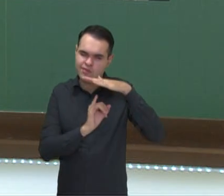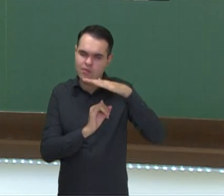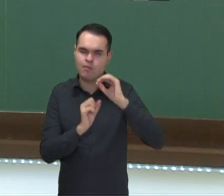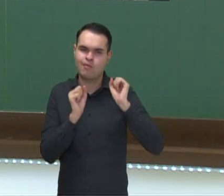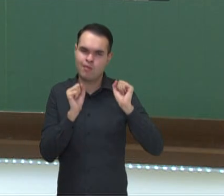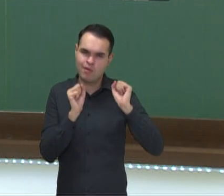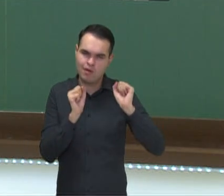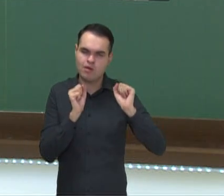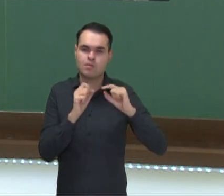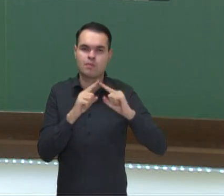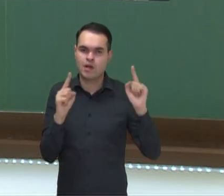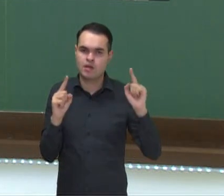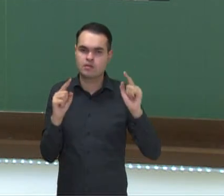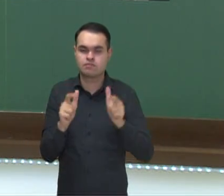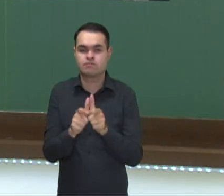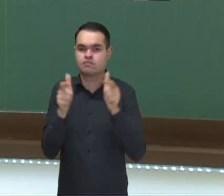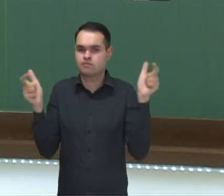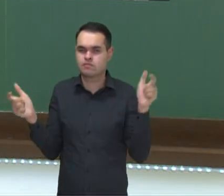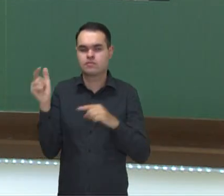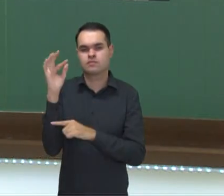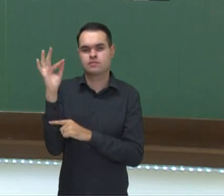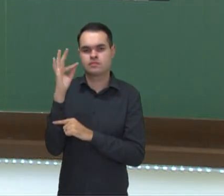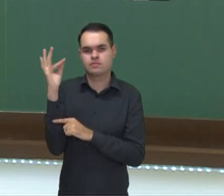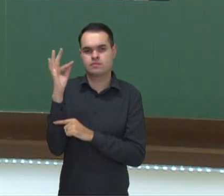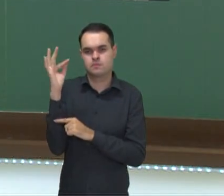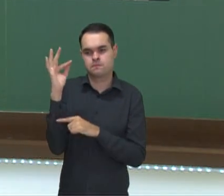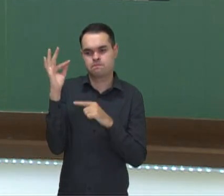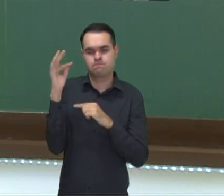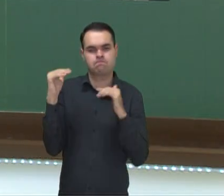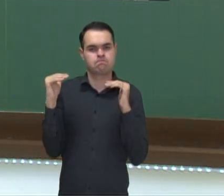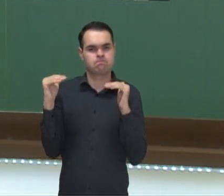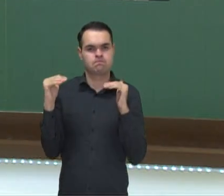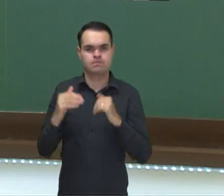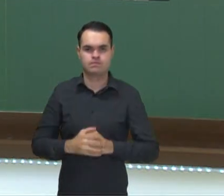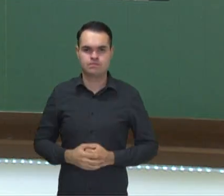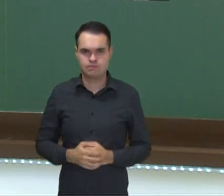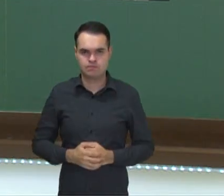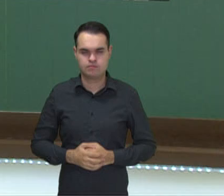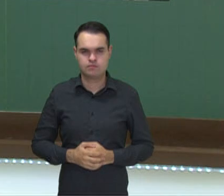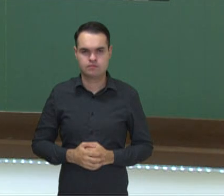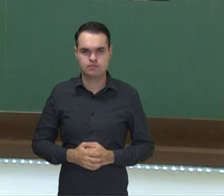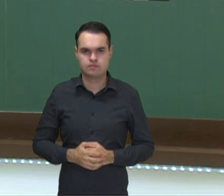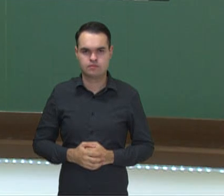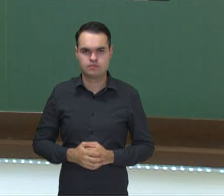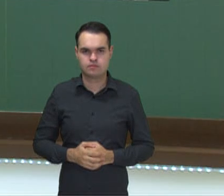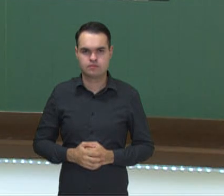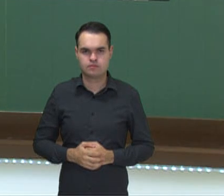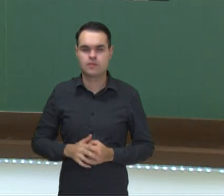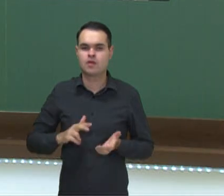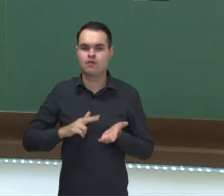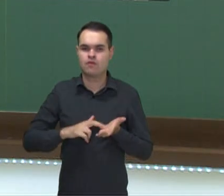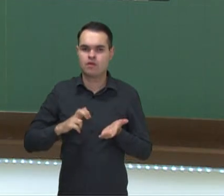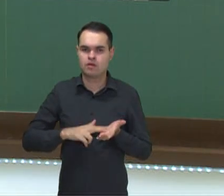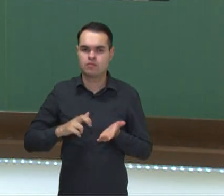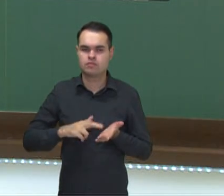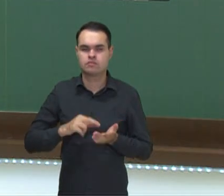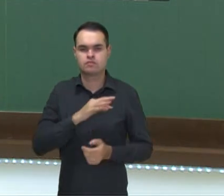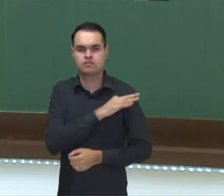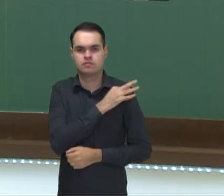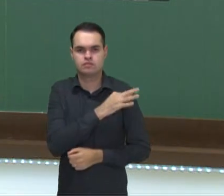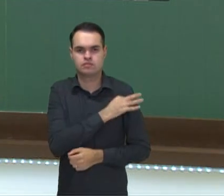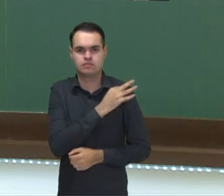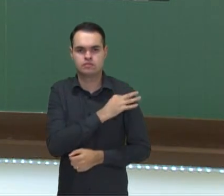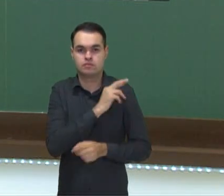traço informal, mas a predominância é da formalidade. E sim, vocabulário técnico. Se estamos falando